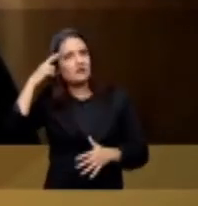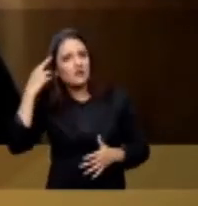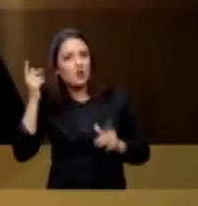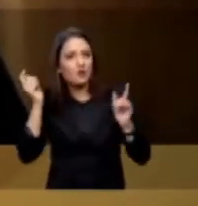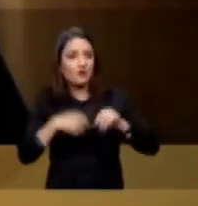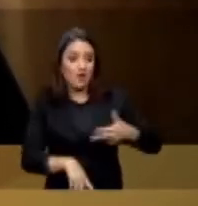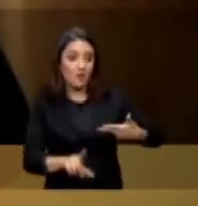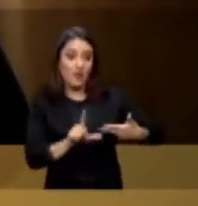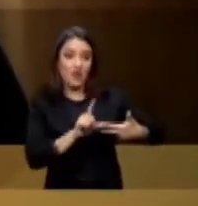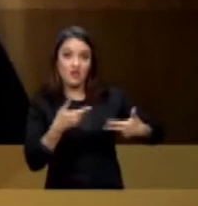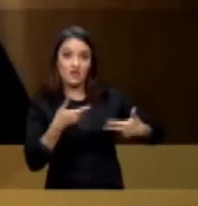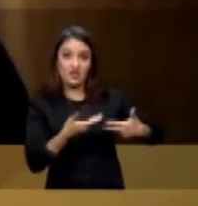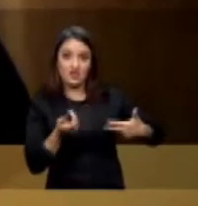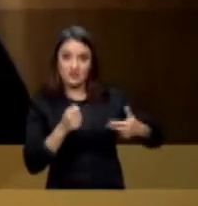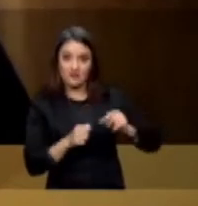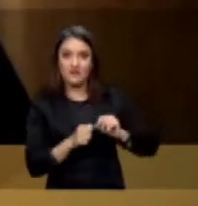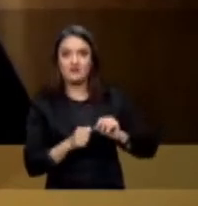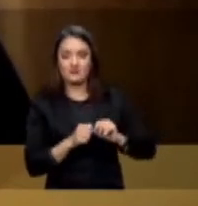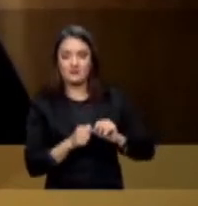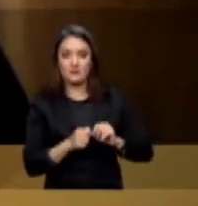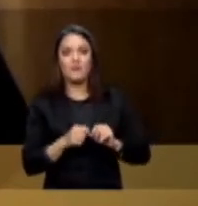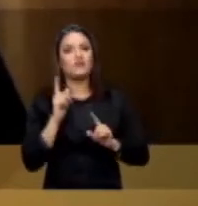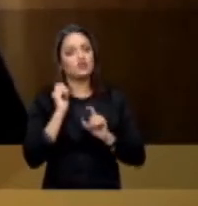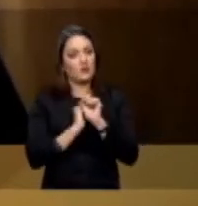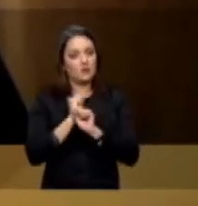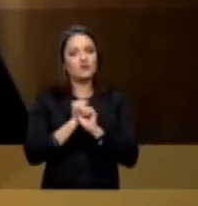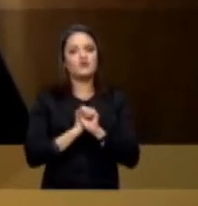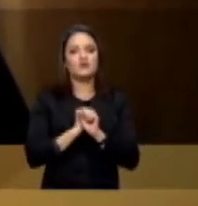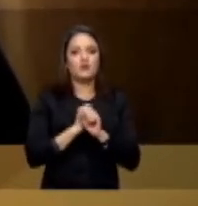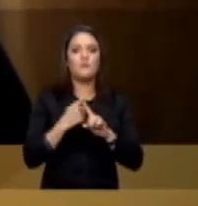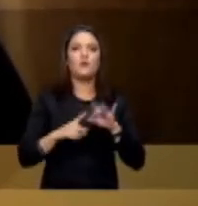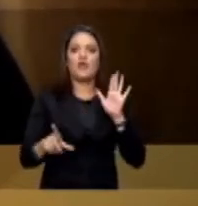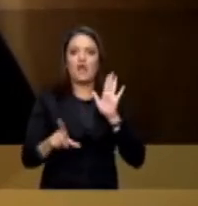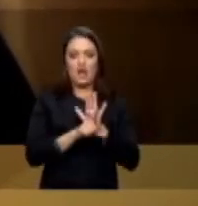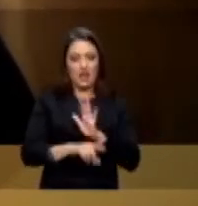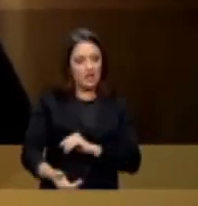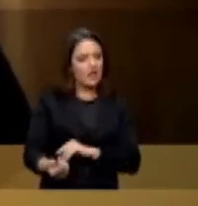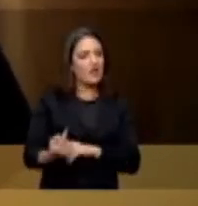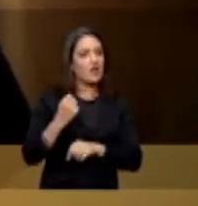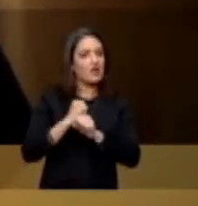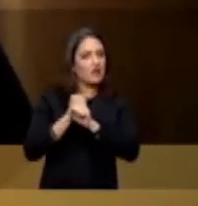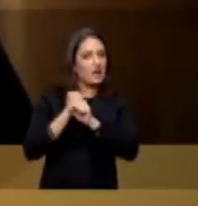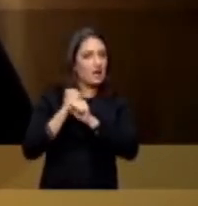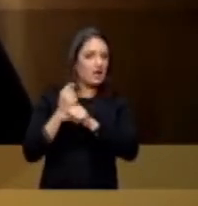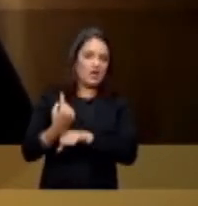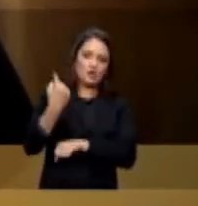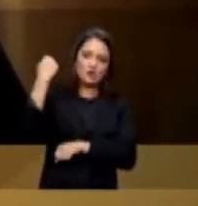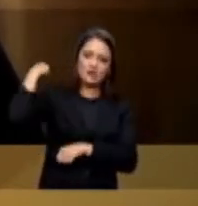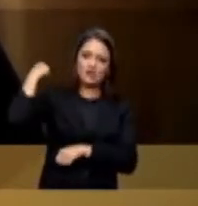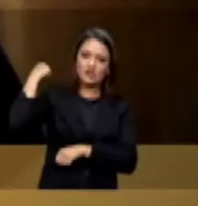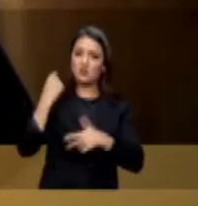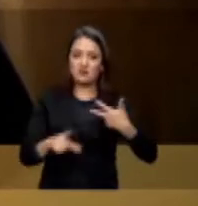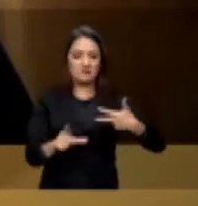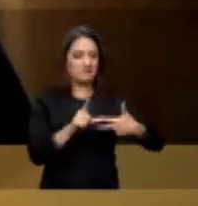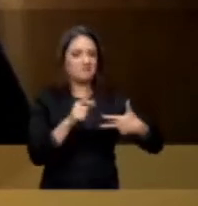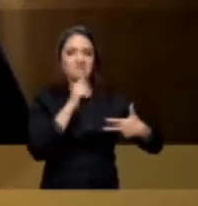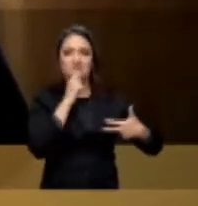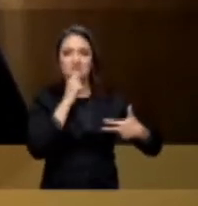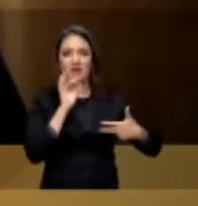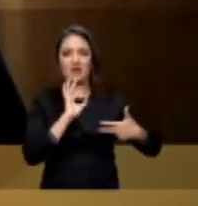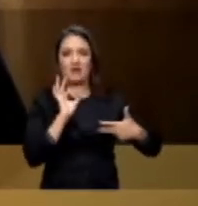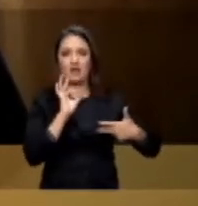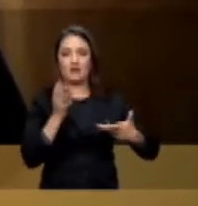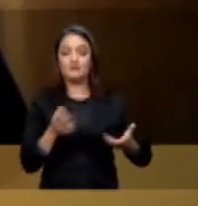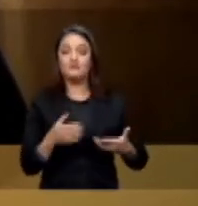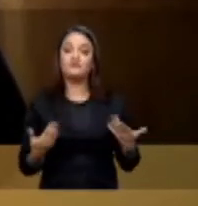parlamento fazer há muitos anos, porque se tratam de leis antigas e que o parlamento não reviu. Se o